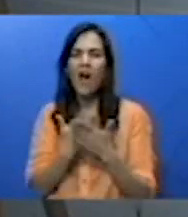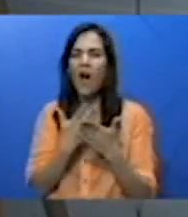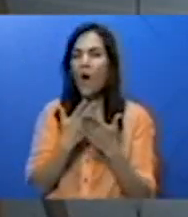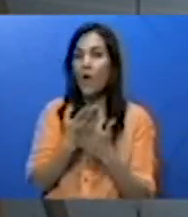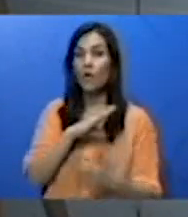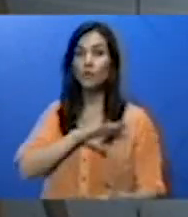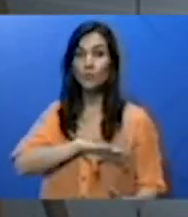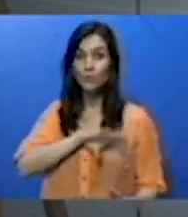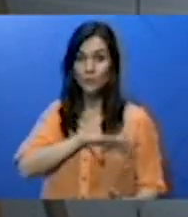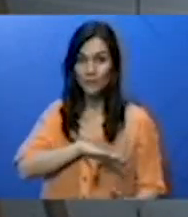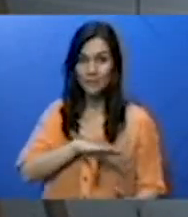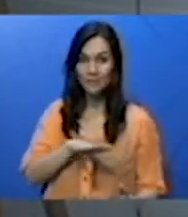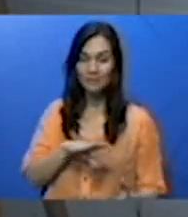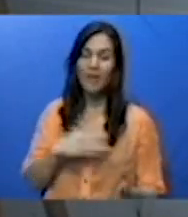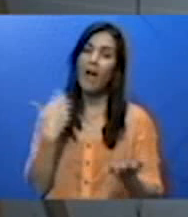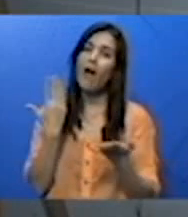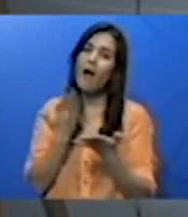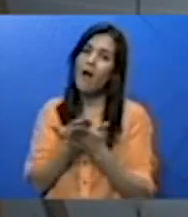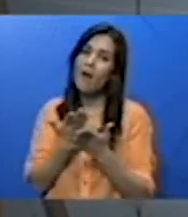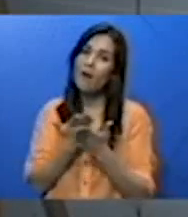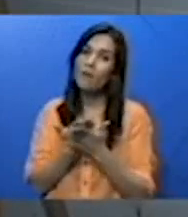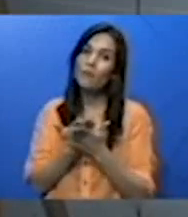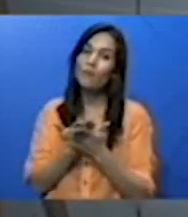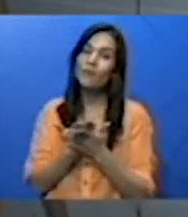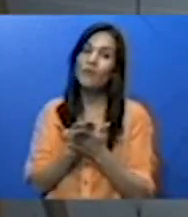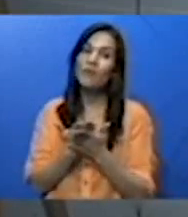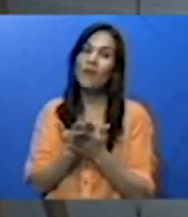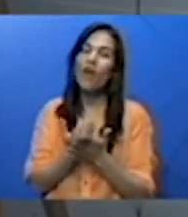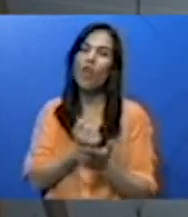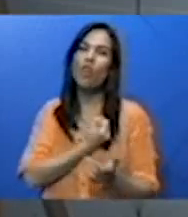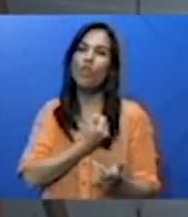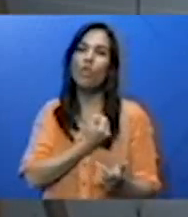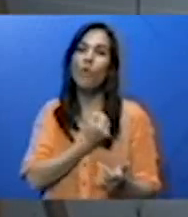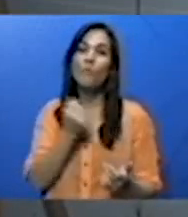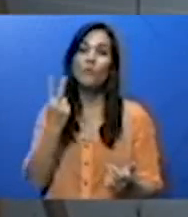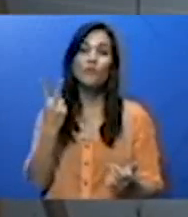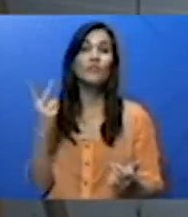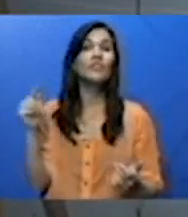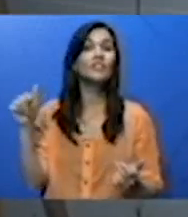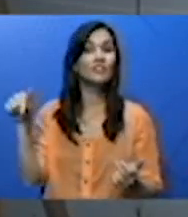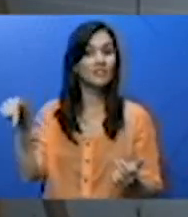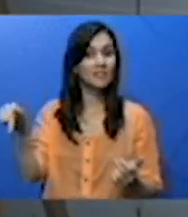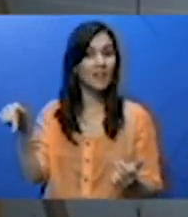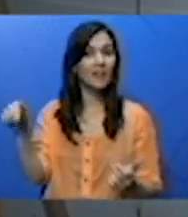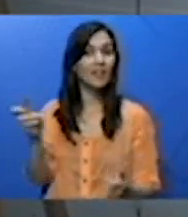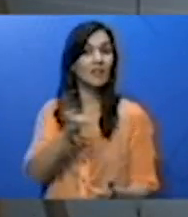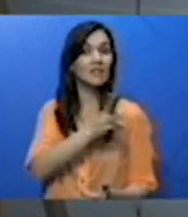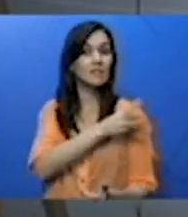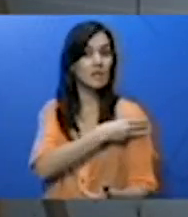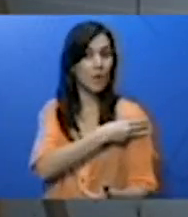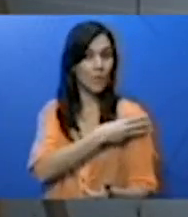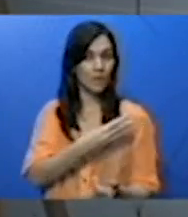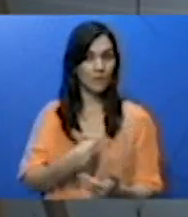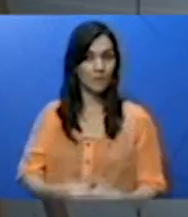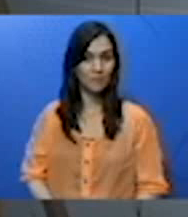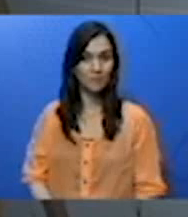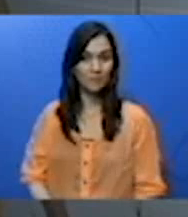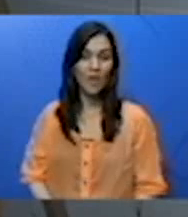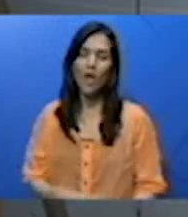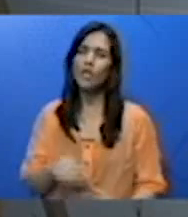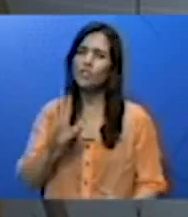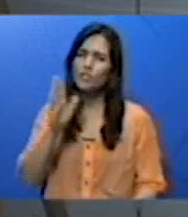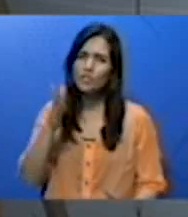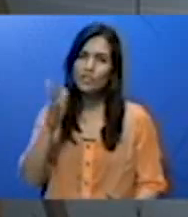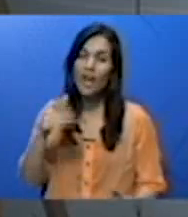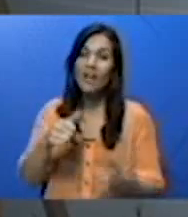português, a nossa aula número 27 do terceiro ano, tá? E nós já estamos